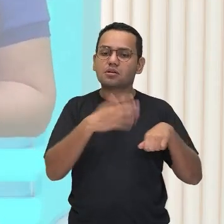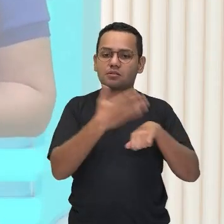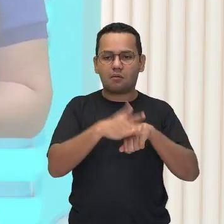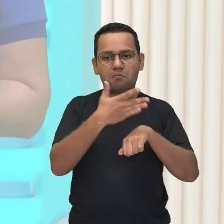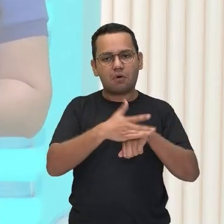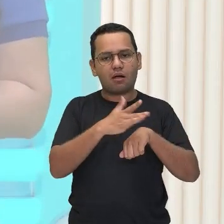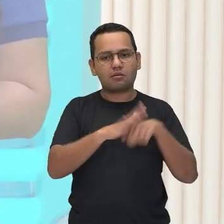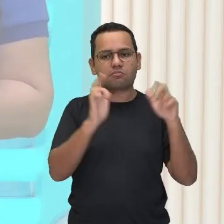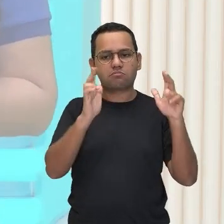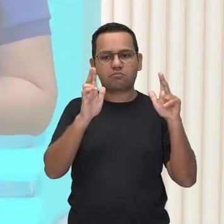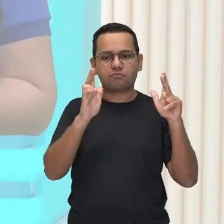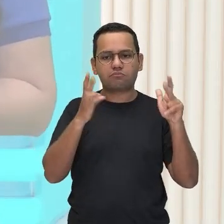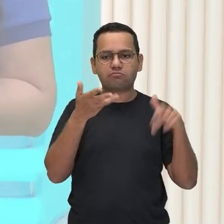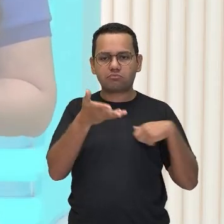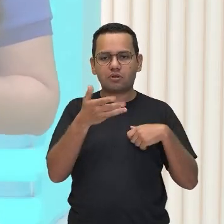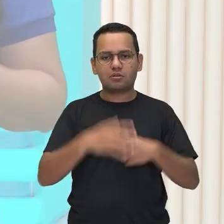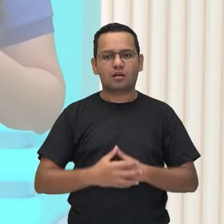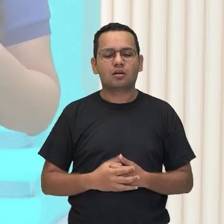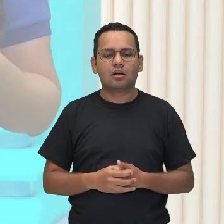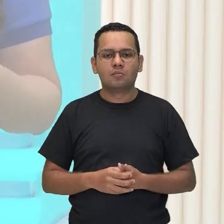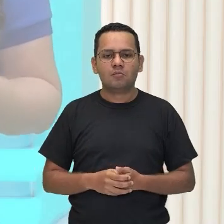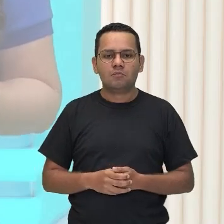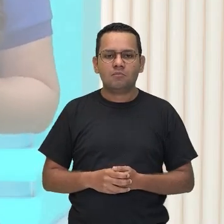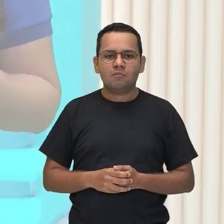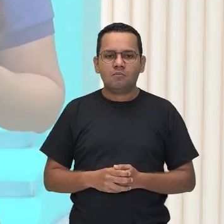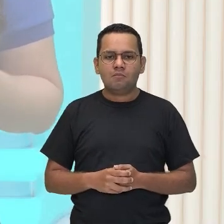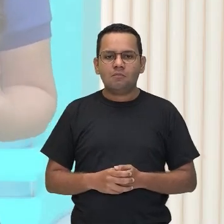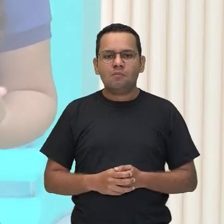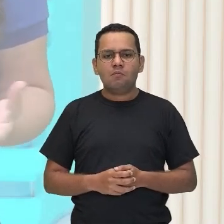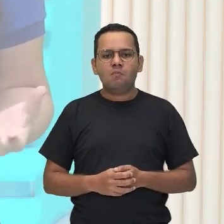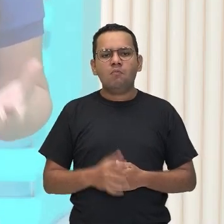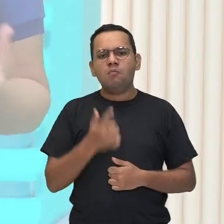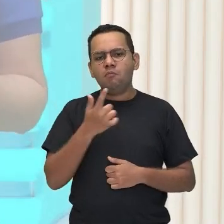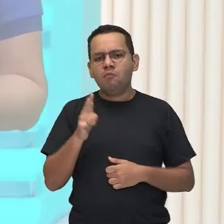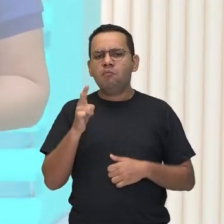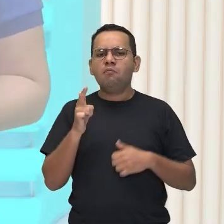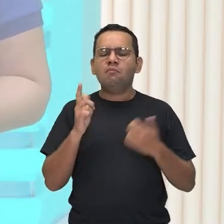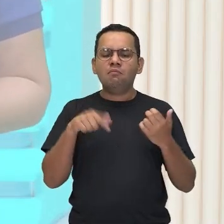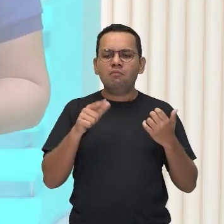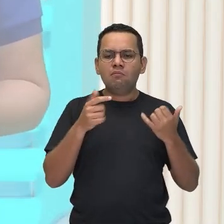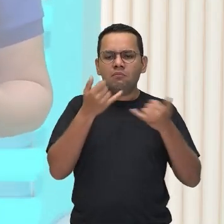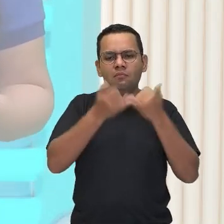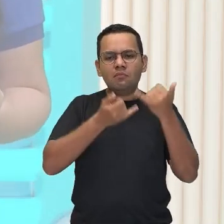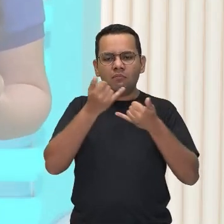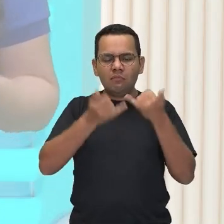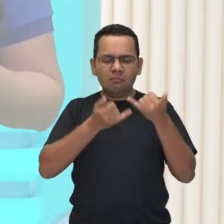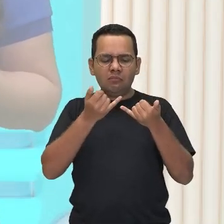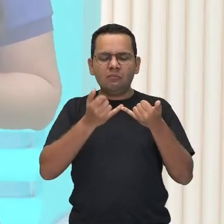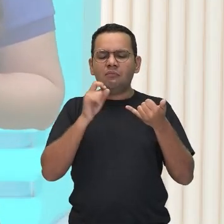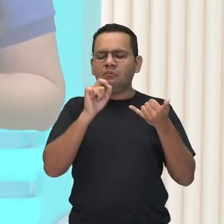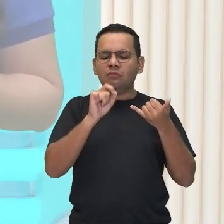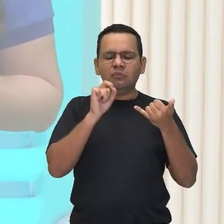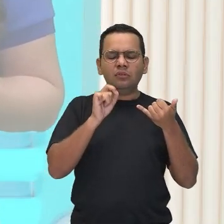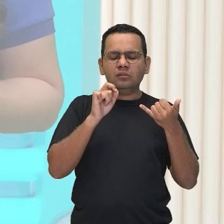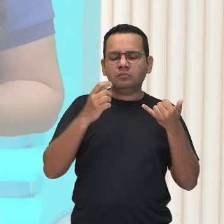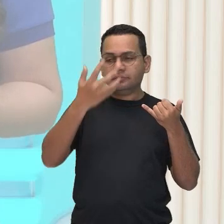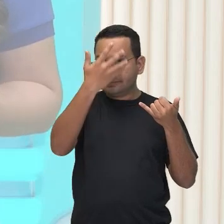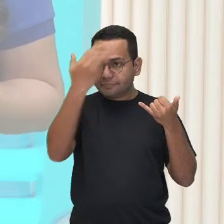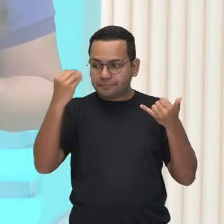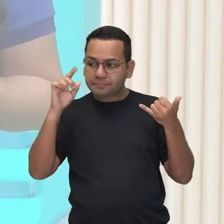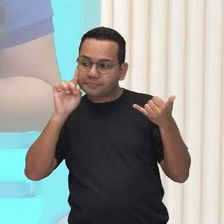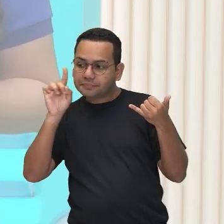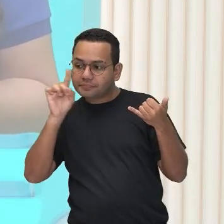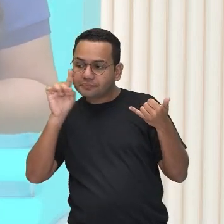nesse meio né na natureza a questão do Lazer também de você sair da sua rotina sair daquilo que que você faz